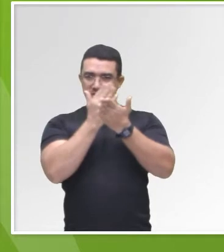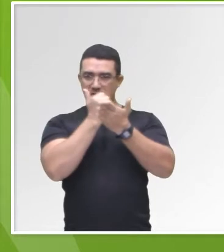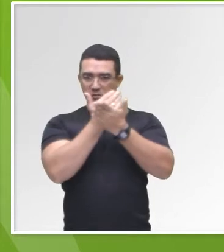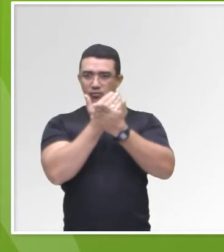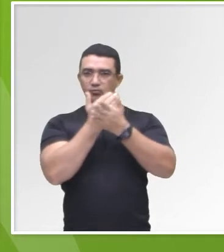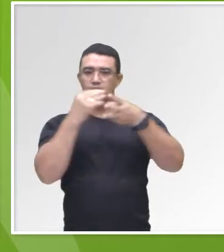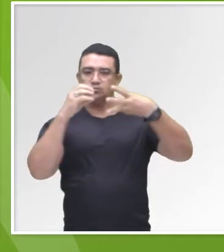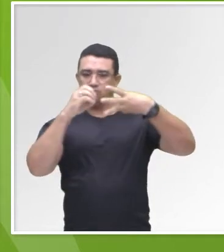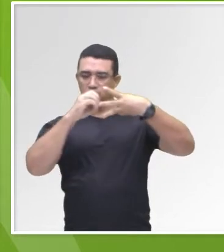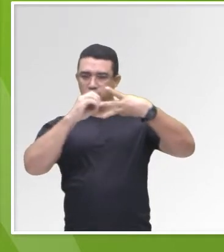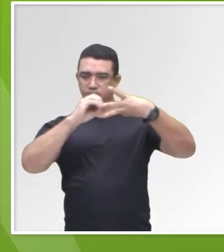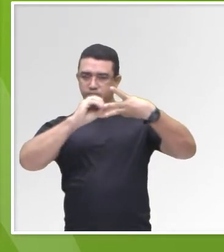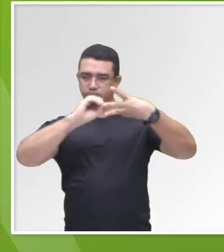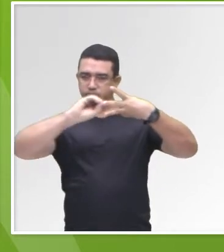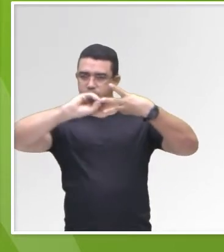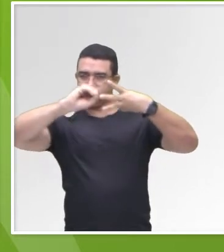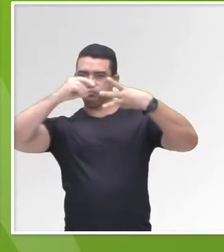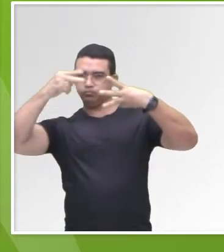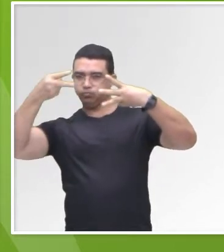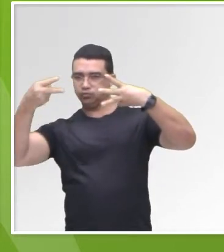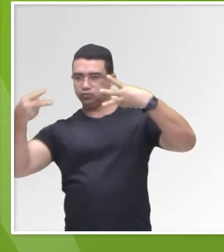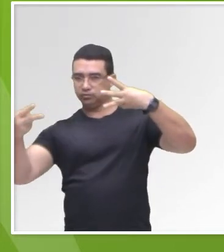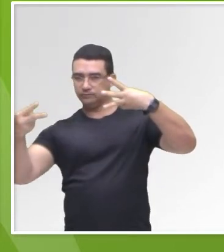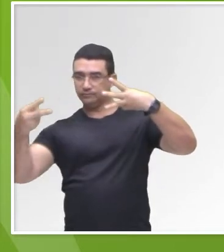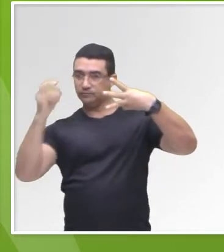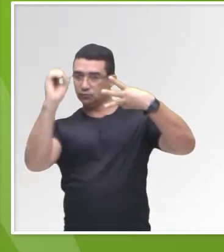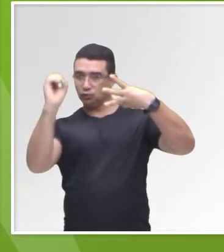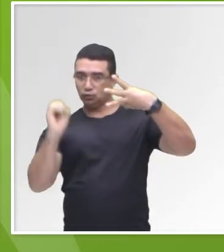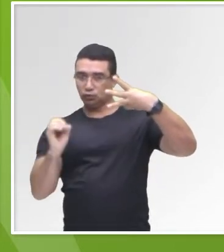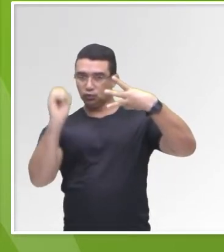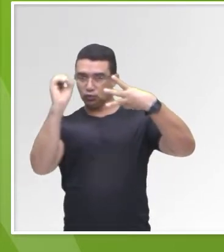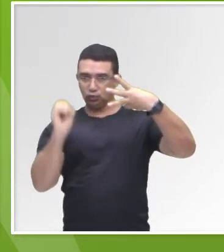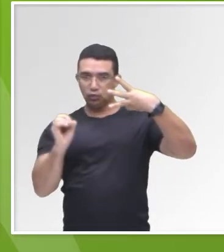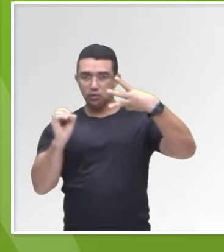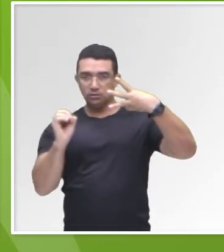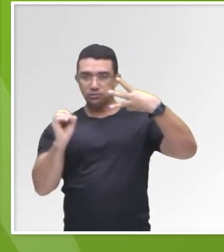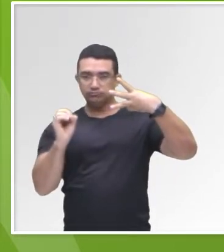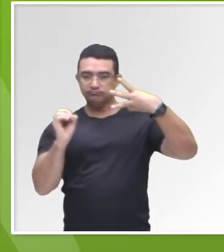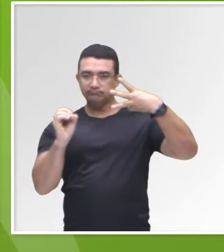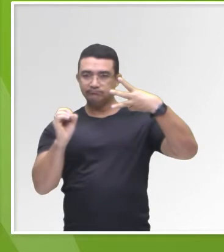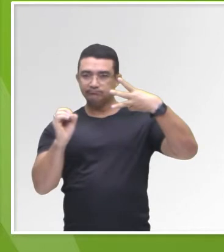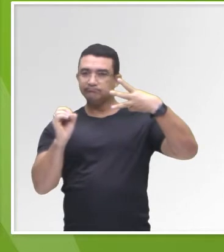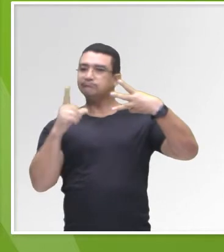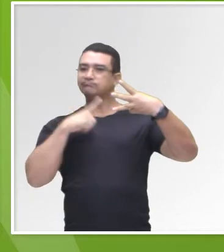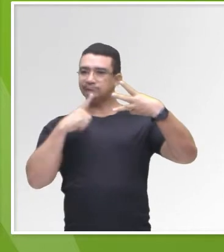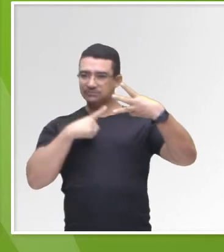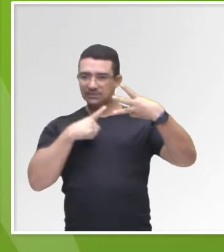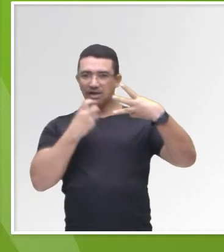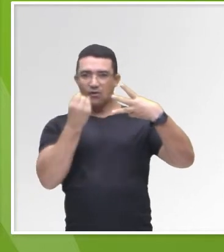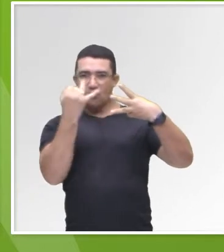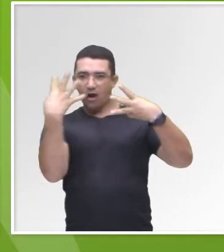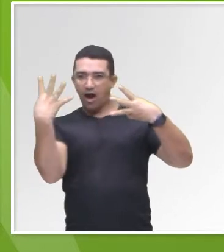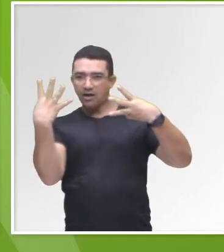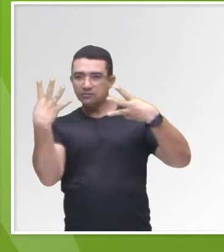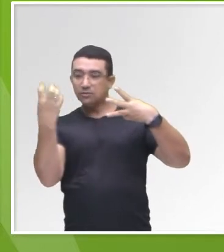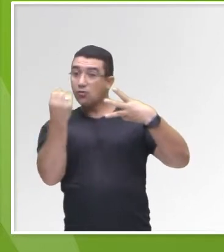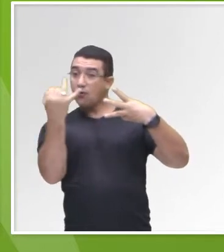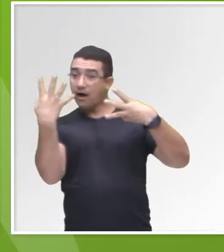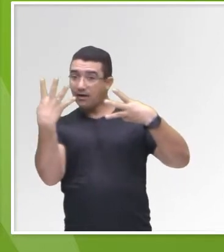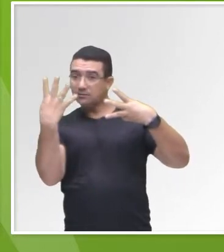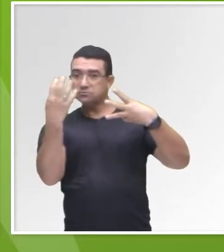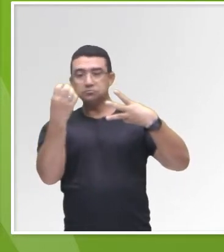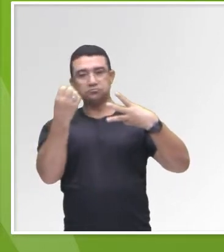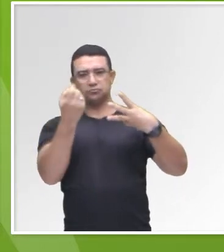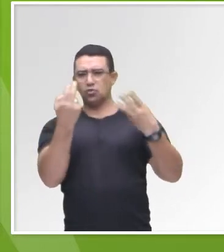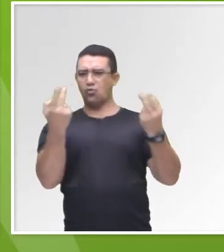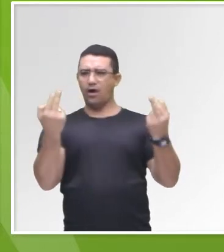vai gerar duas novas células filhas. E essas duas novas células, elas vão ter a mesma quantidade de